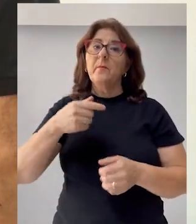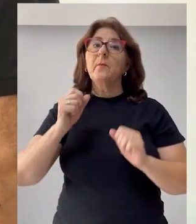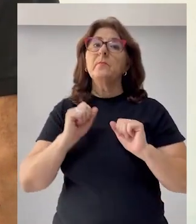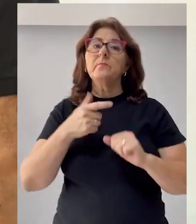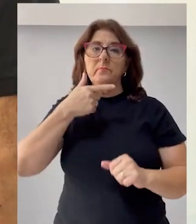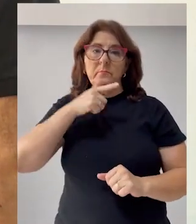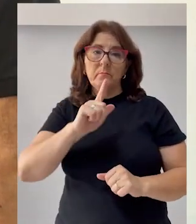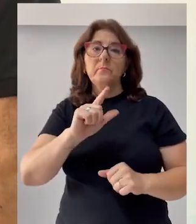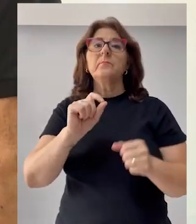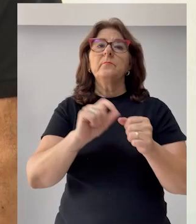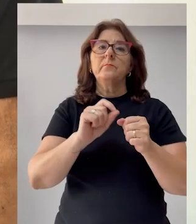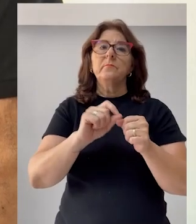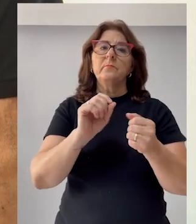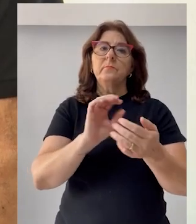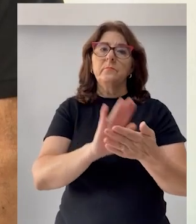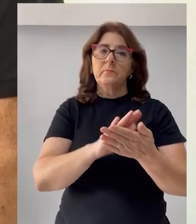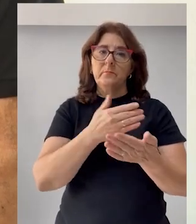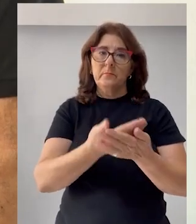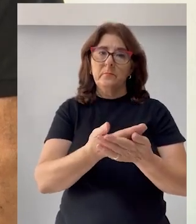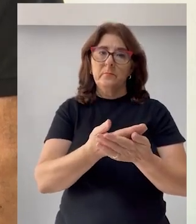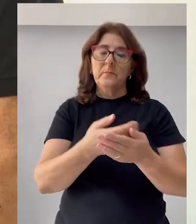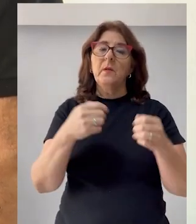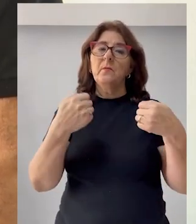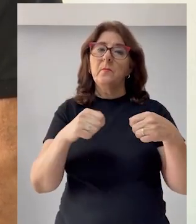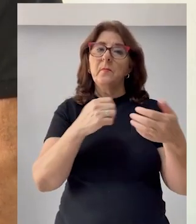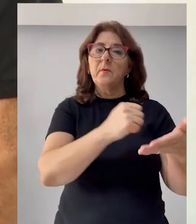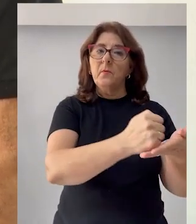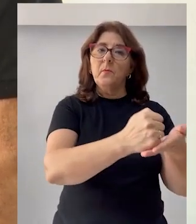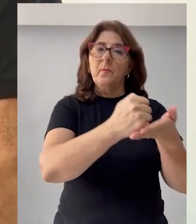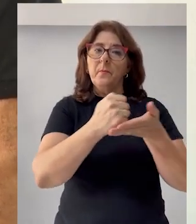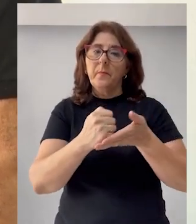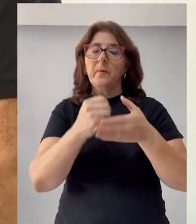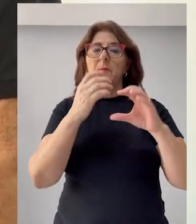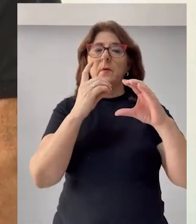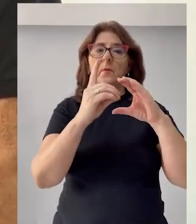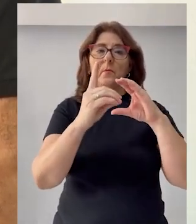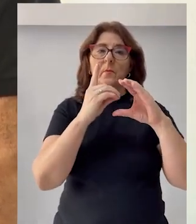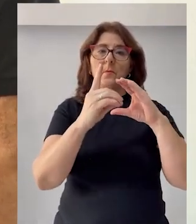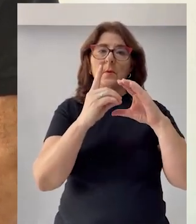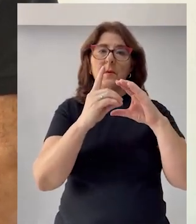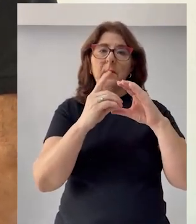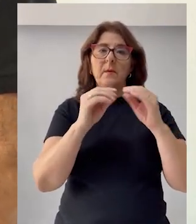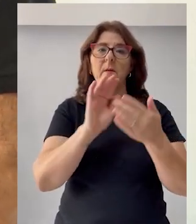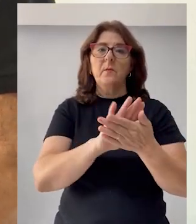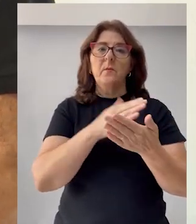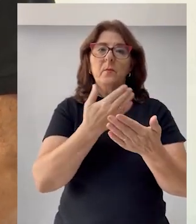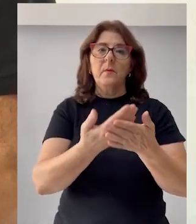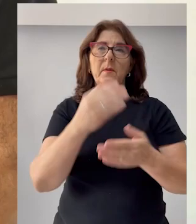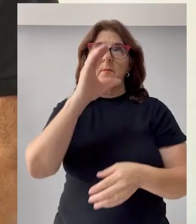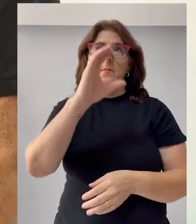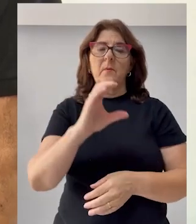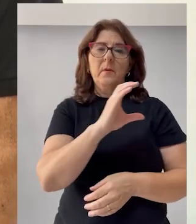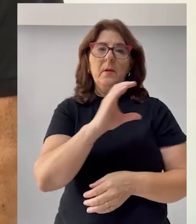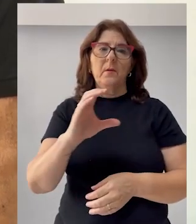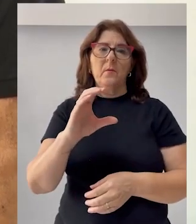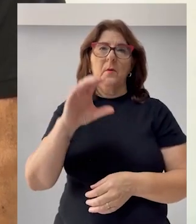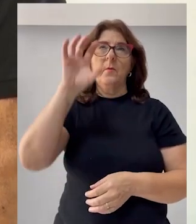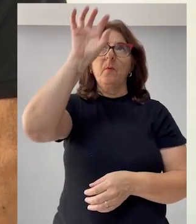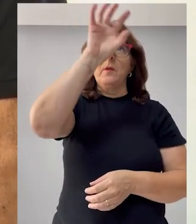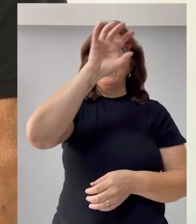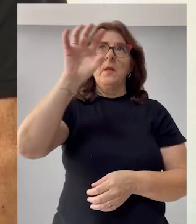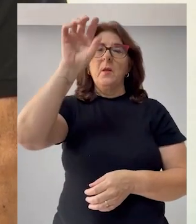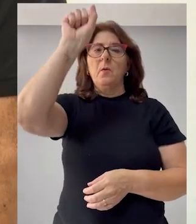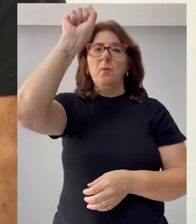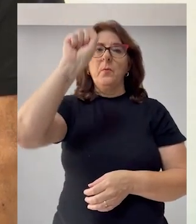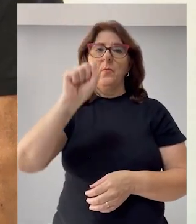interpretação, nós contamos com a coordenação dos intérpretes católicos do Regional Sul